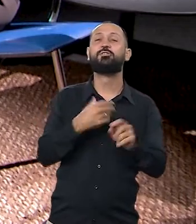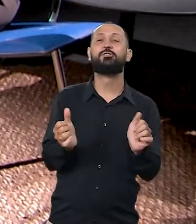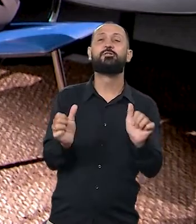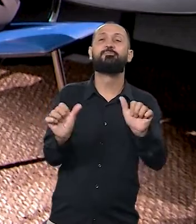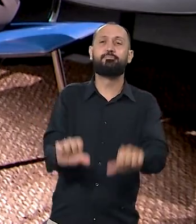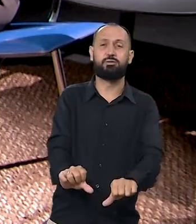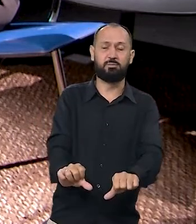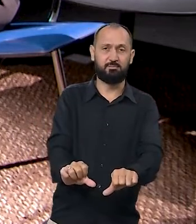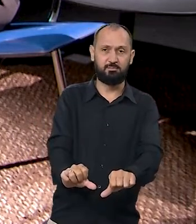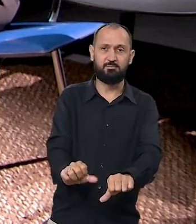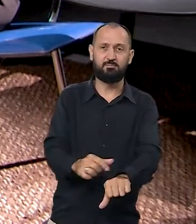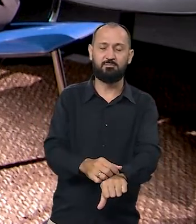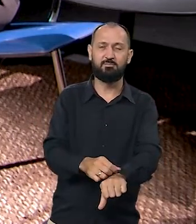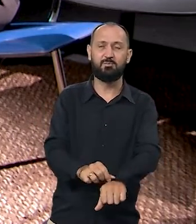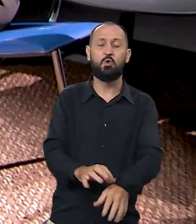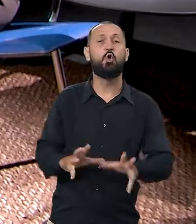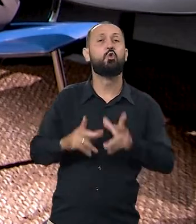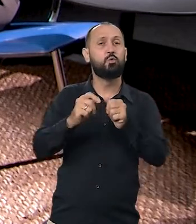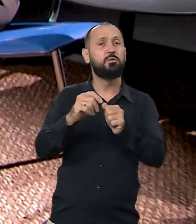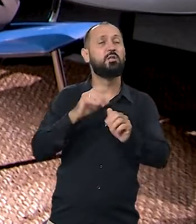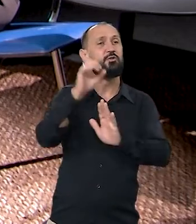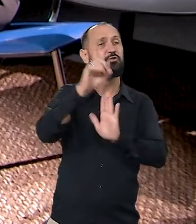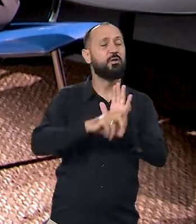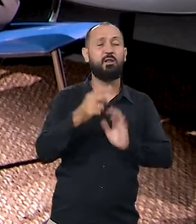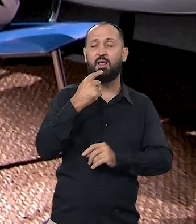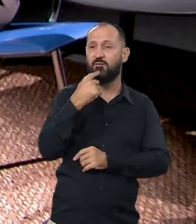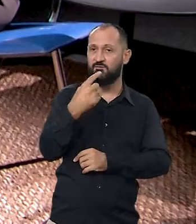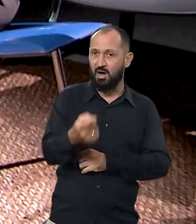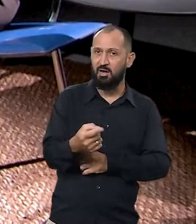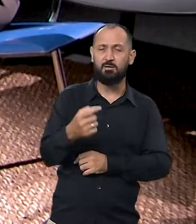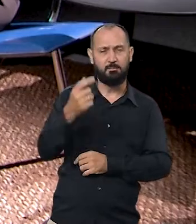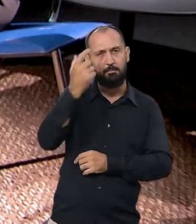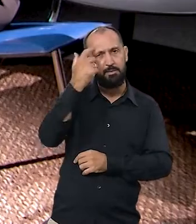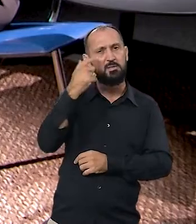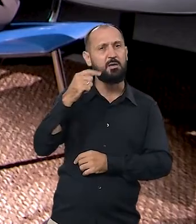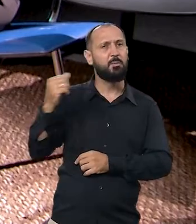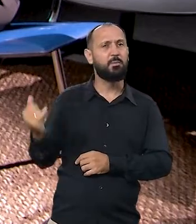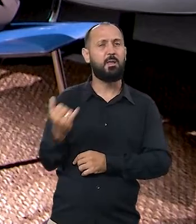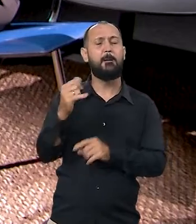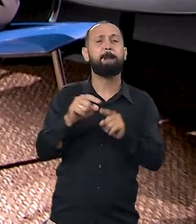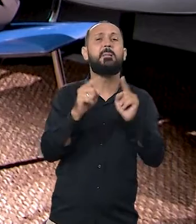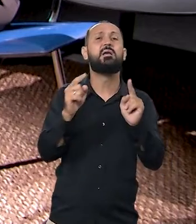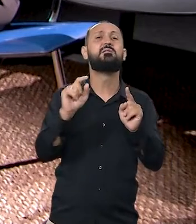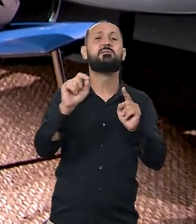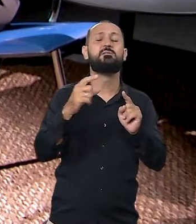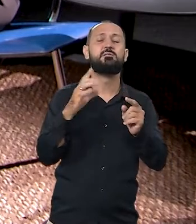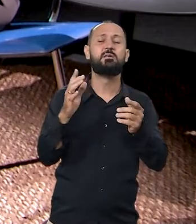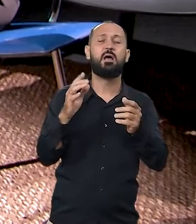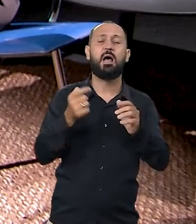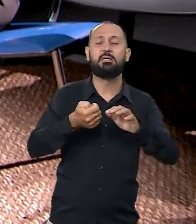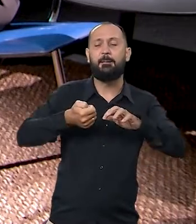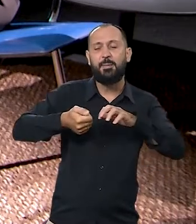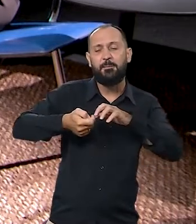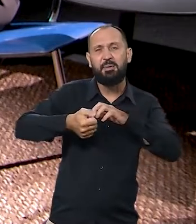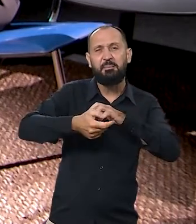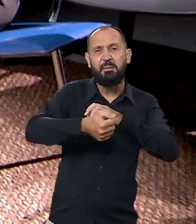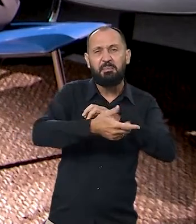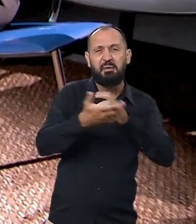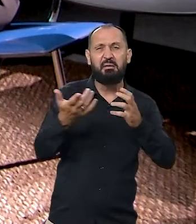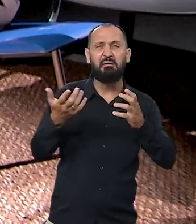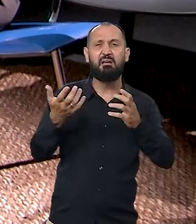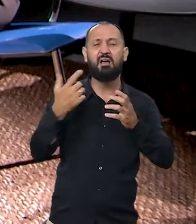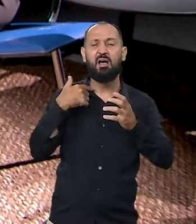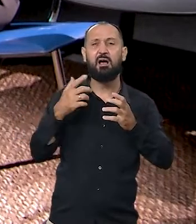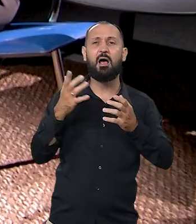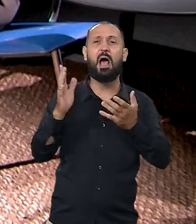mediocridade, na medida em que todos têm direito à fala, e eu acho importante isso, mas também as fake news,